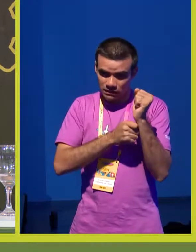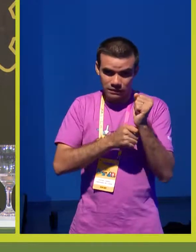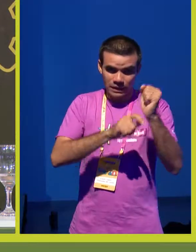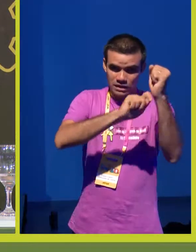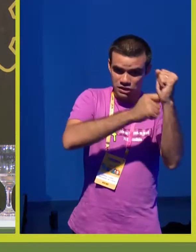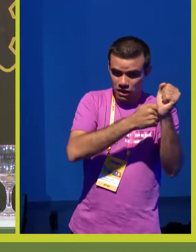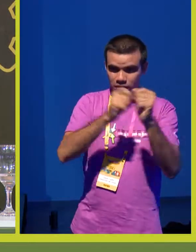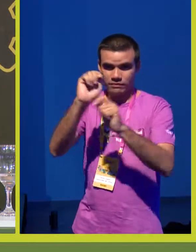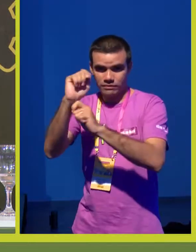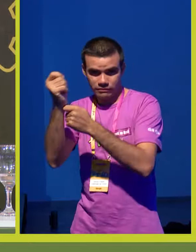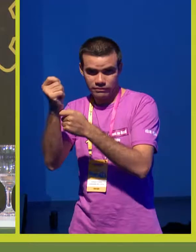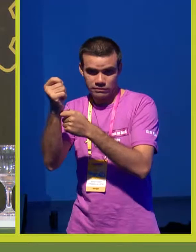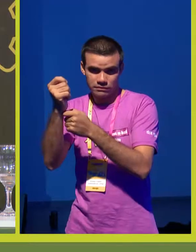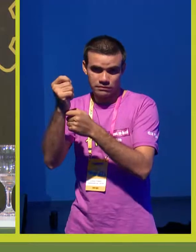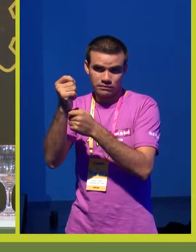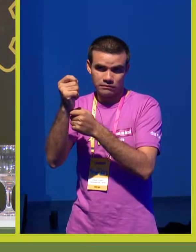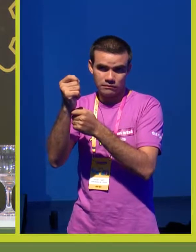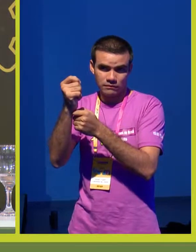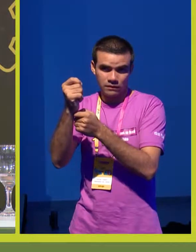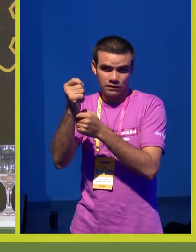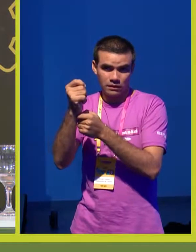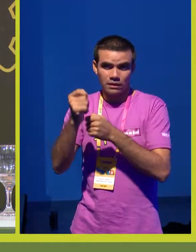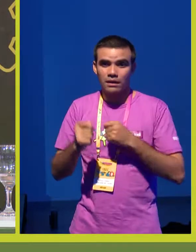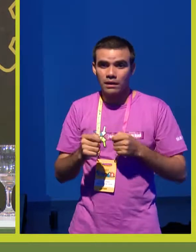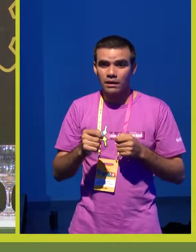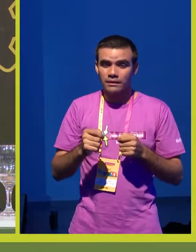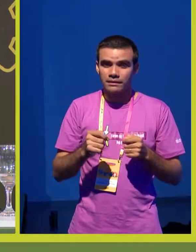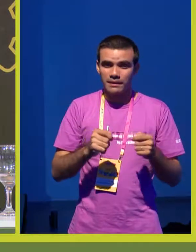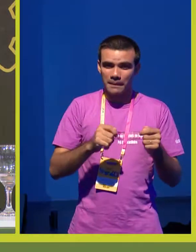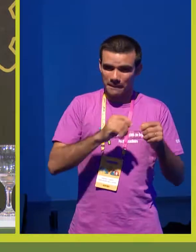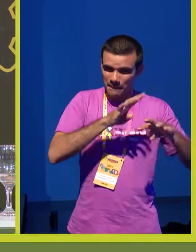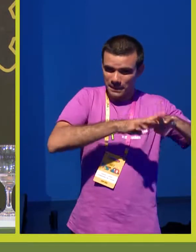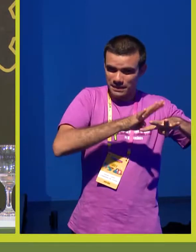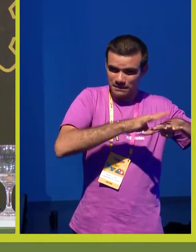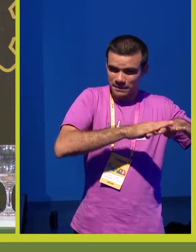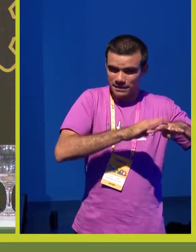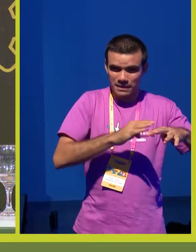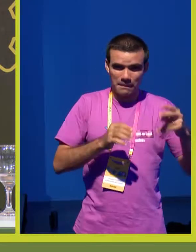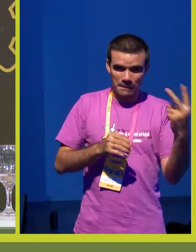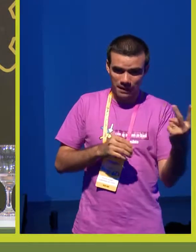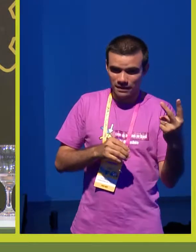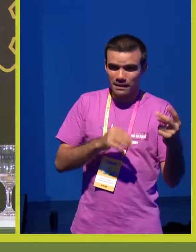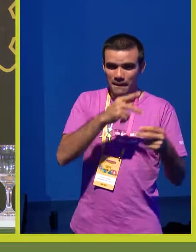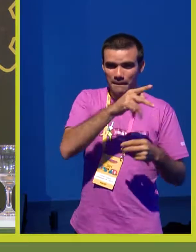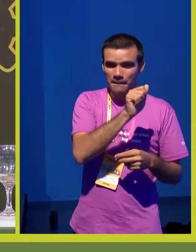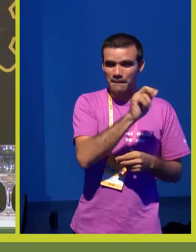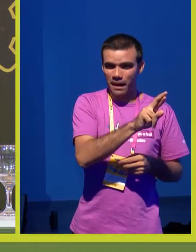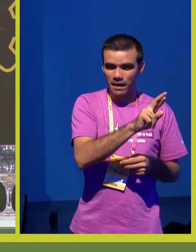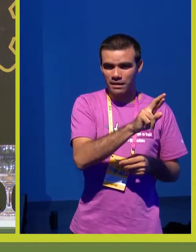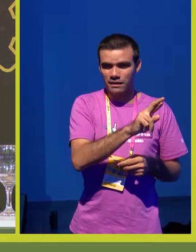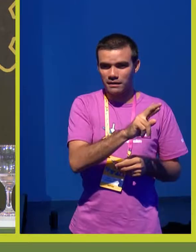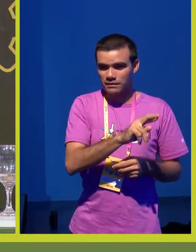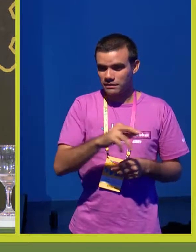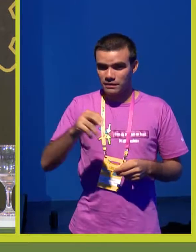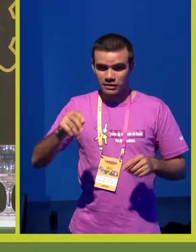dispositivo gera um par de grandes números relacionados matematicamente que a gente normalmente chama de chaves. Uma dessas chaves é pública,